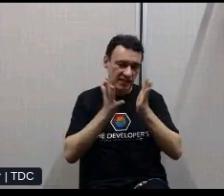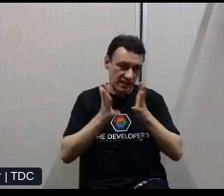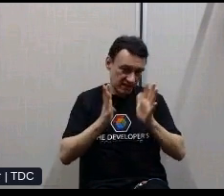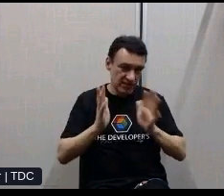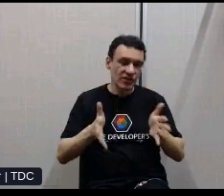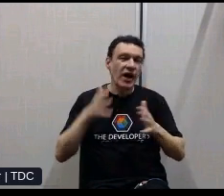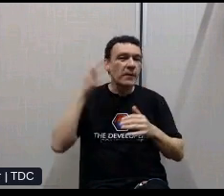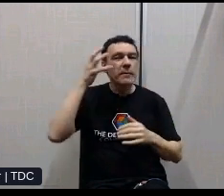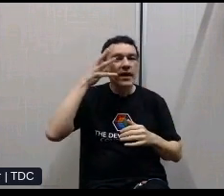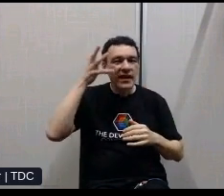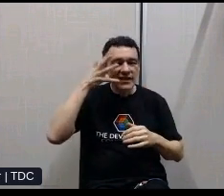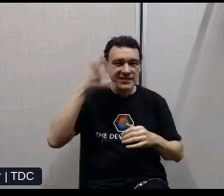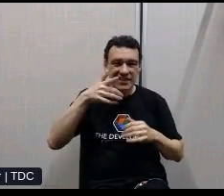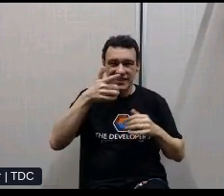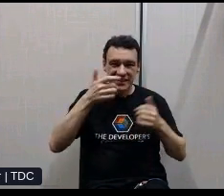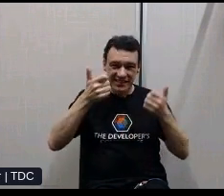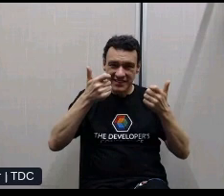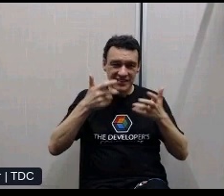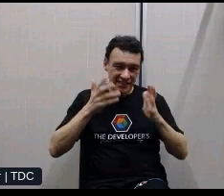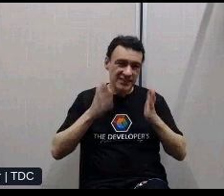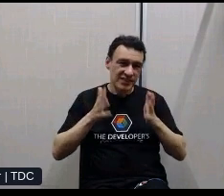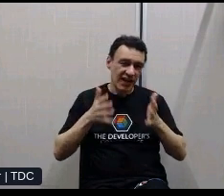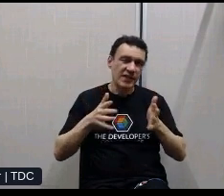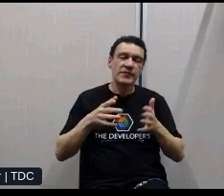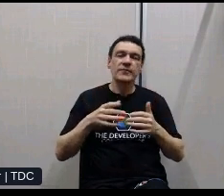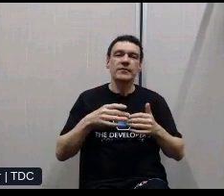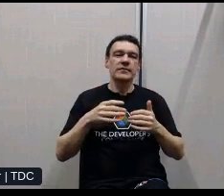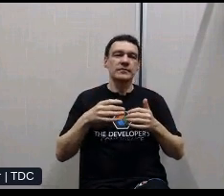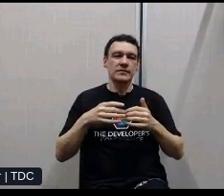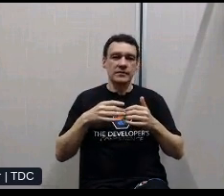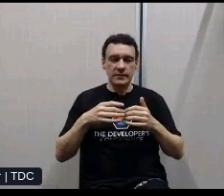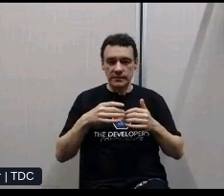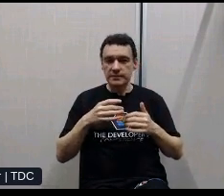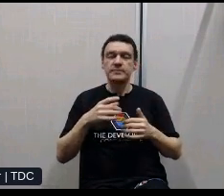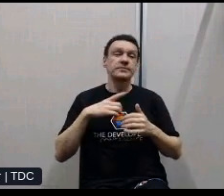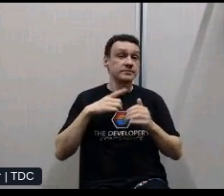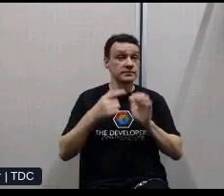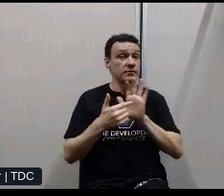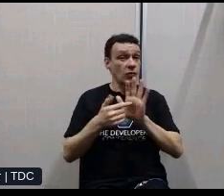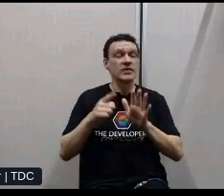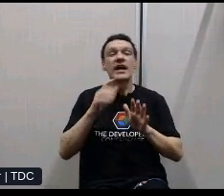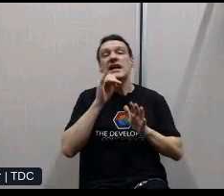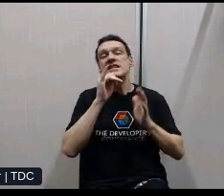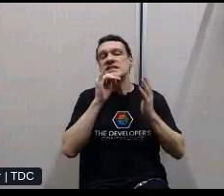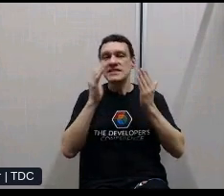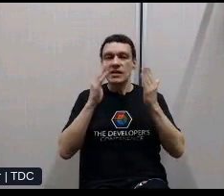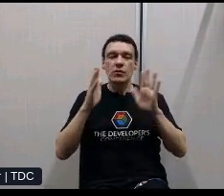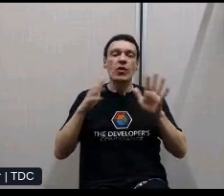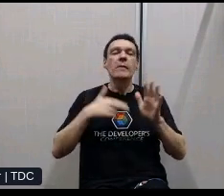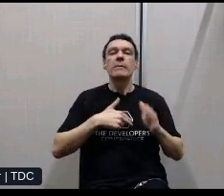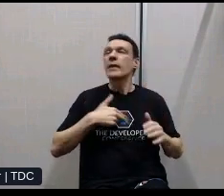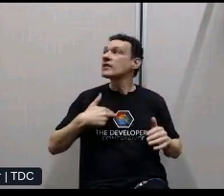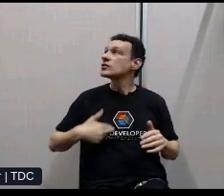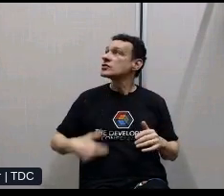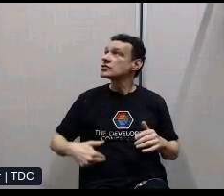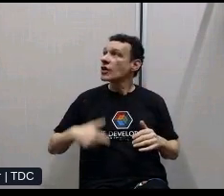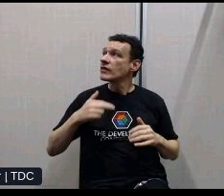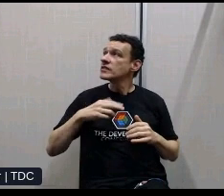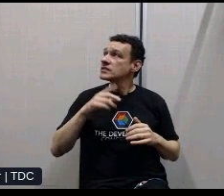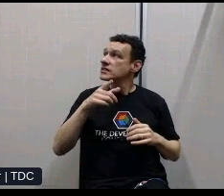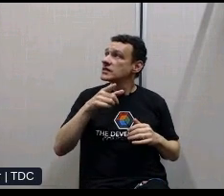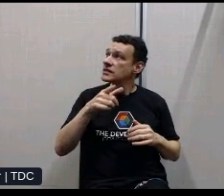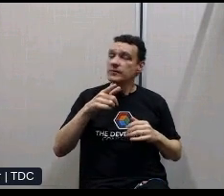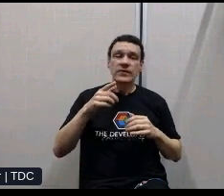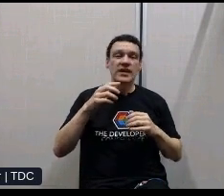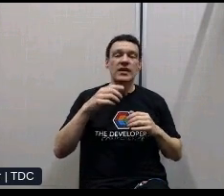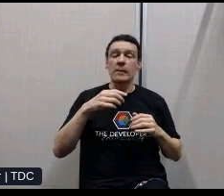palestra, né, nas anteriores. Aqui tem um exemplo da Microsoft China, utilizando o chinês, né,